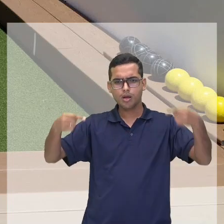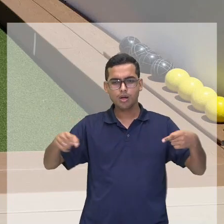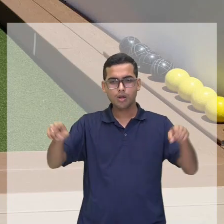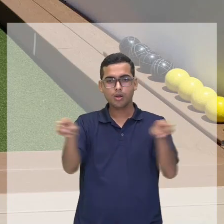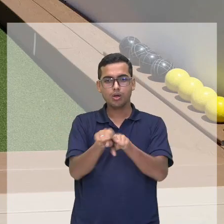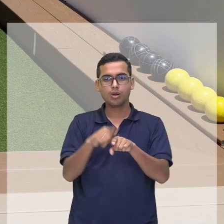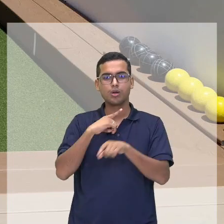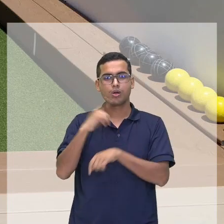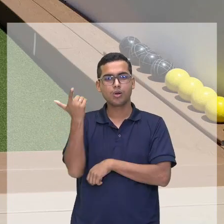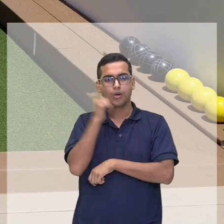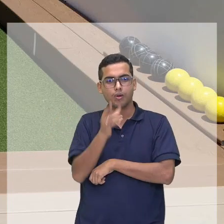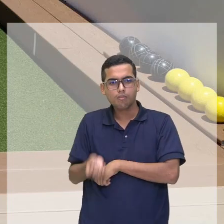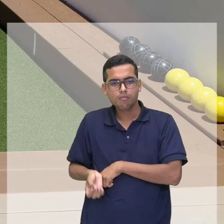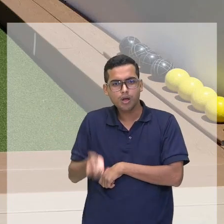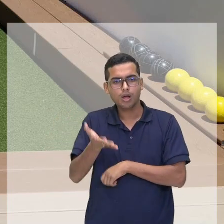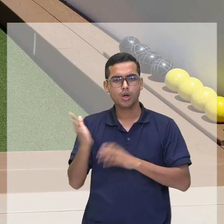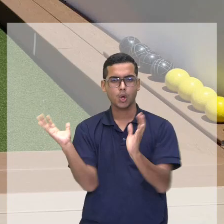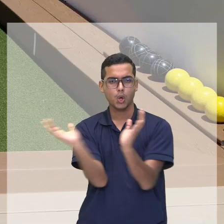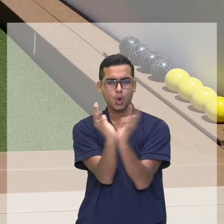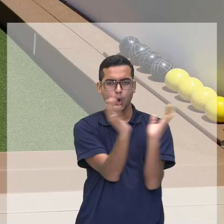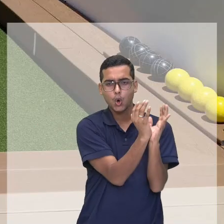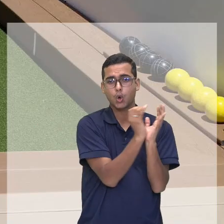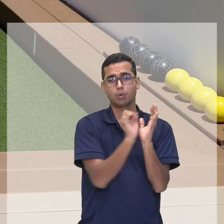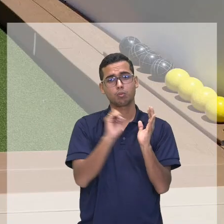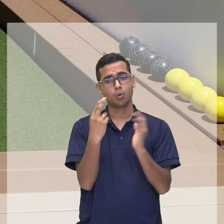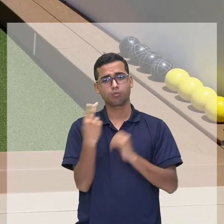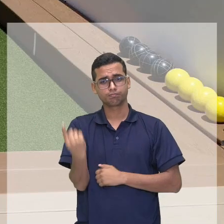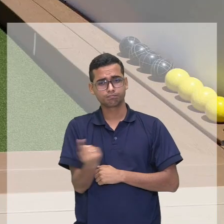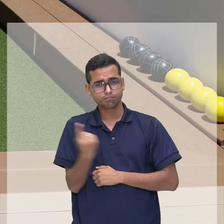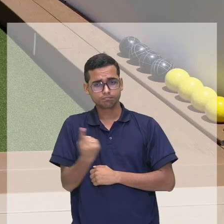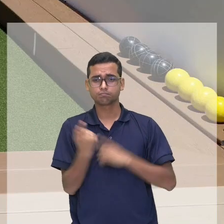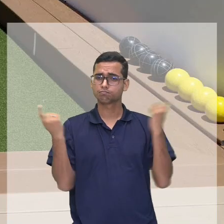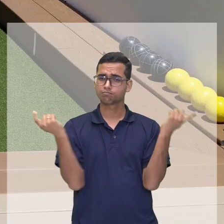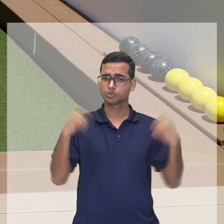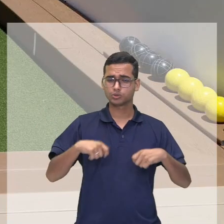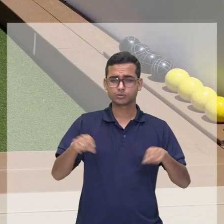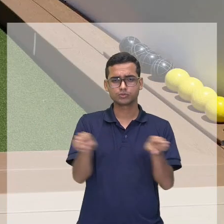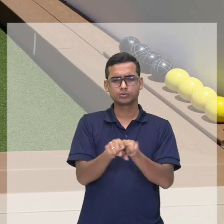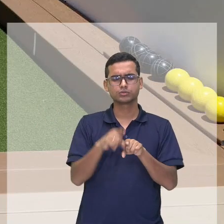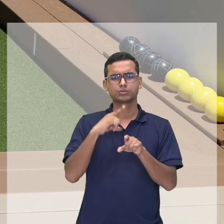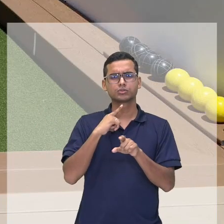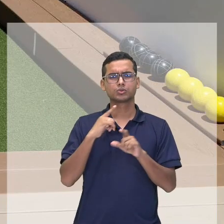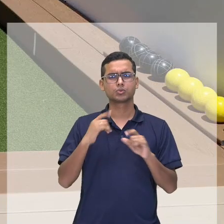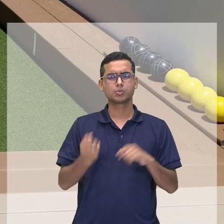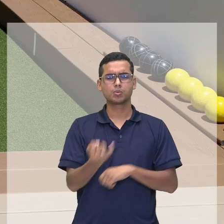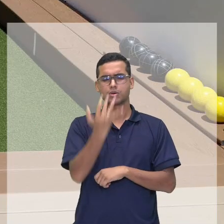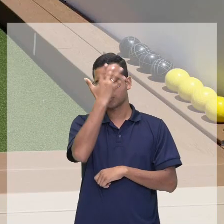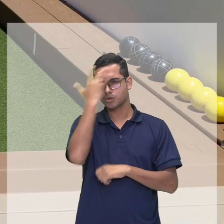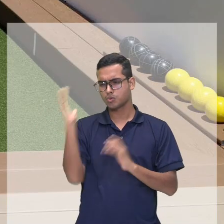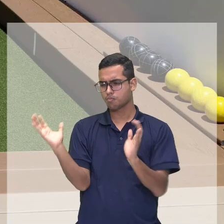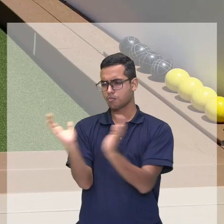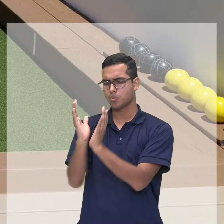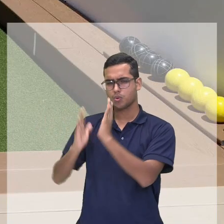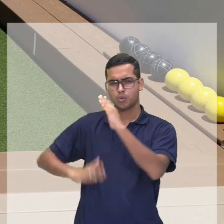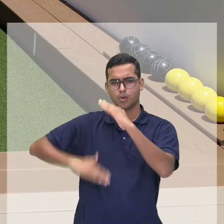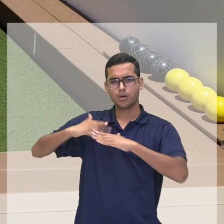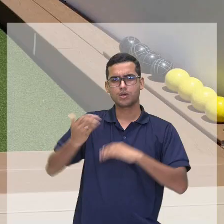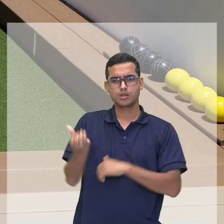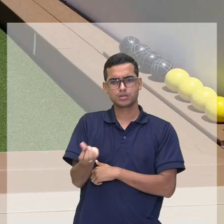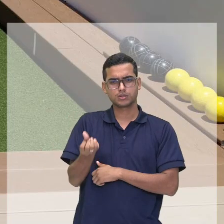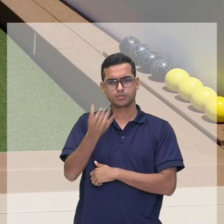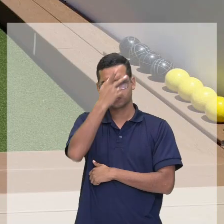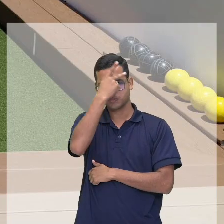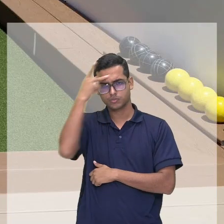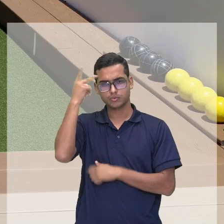jogado de forma em grupo, certo? E aí pode ser no máximo até 6 pessoas, tá